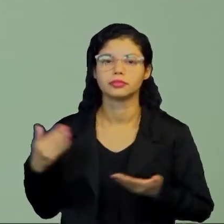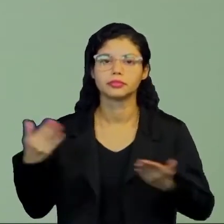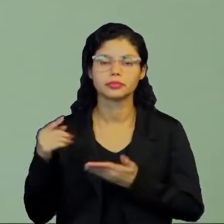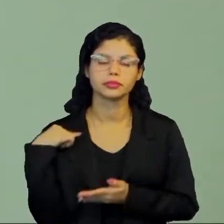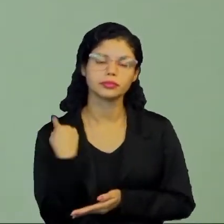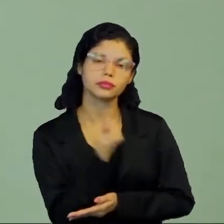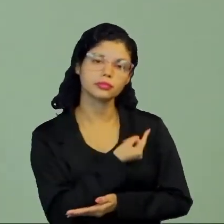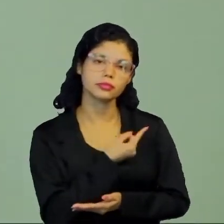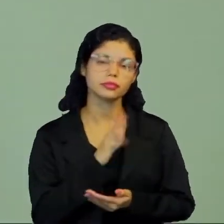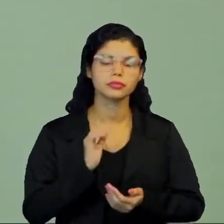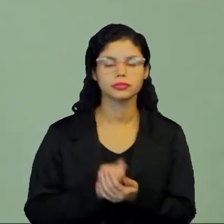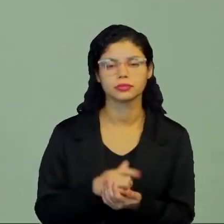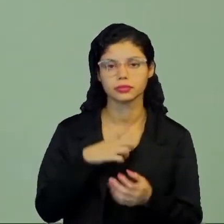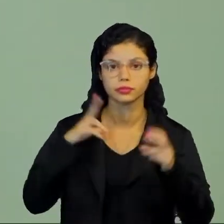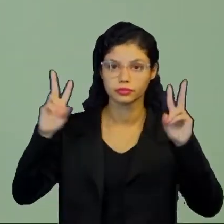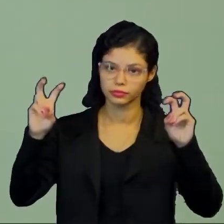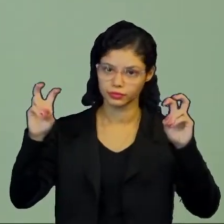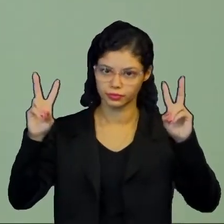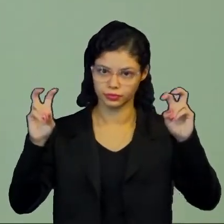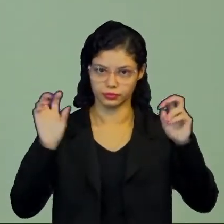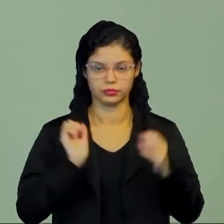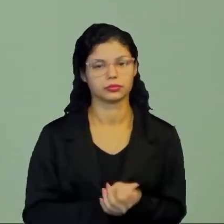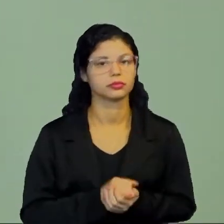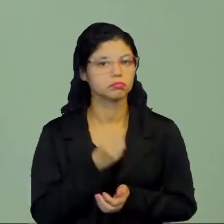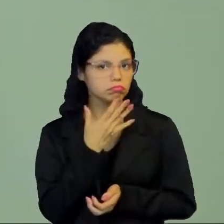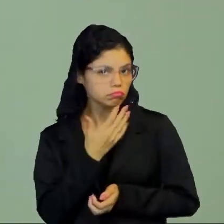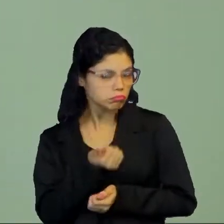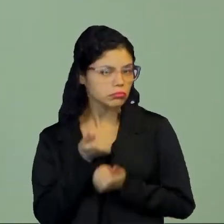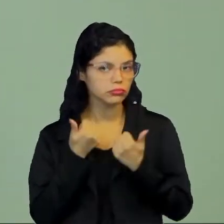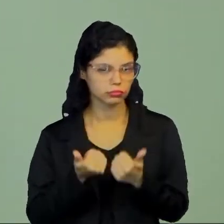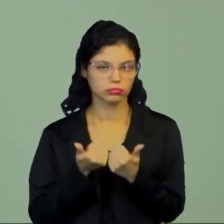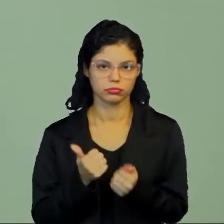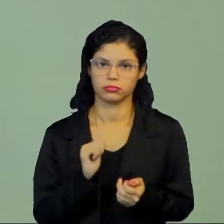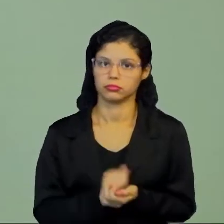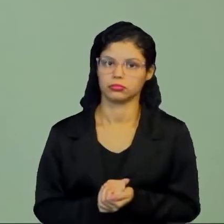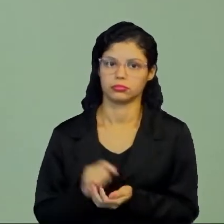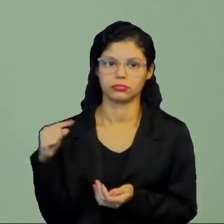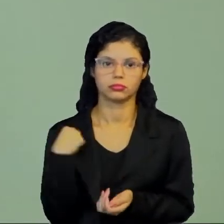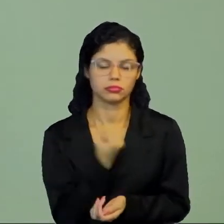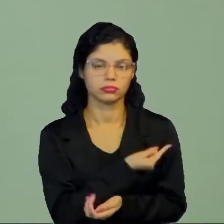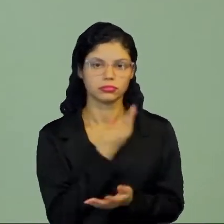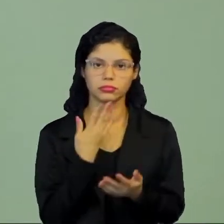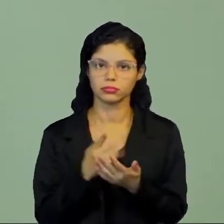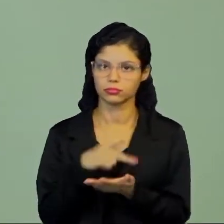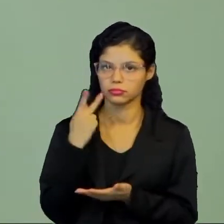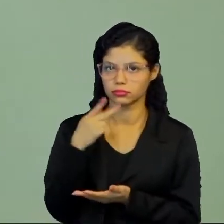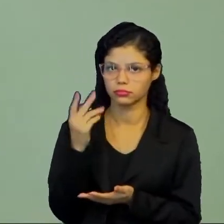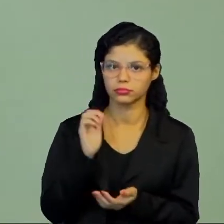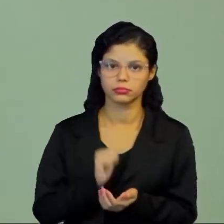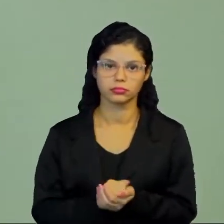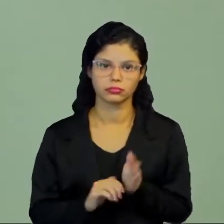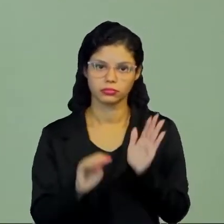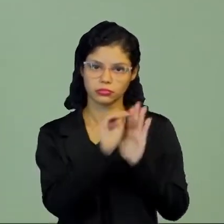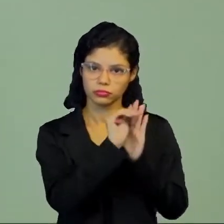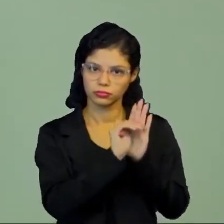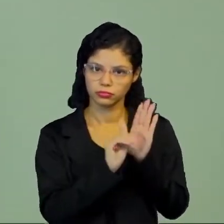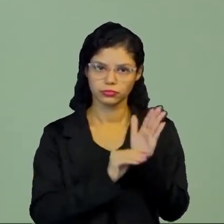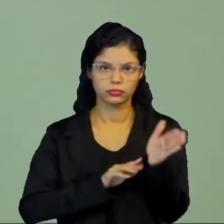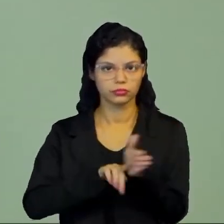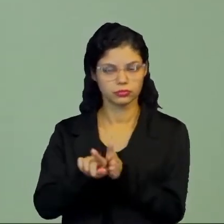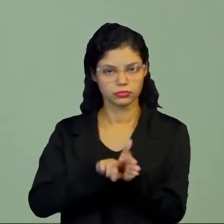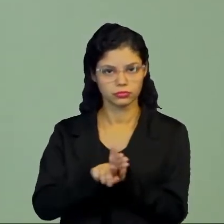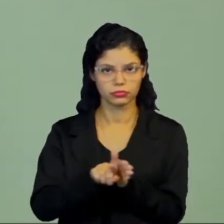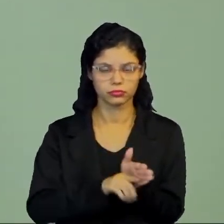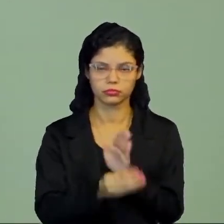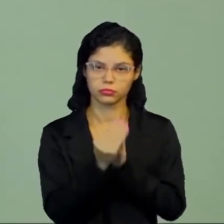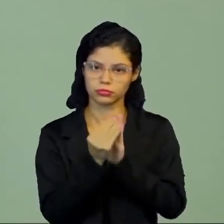hoje nós vamos abordar um tema muito bom. Hoje nós vamos falar sobre etapas de uma pesquisa